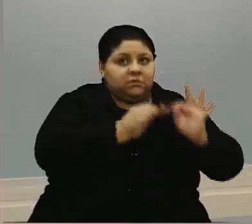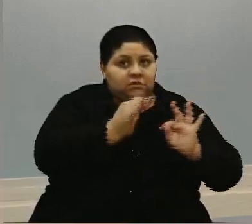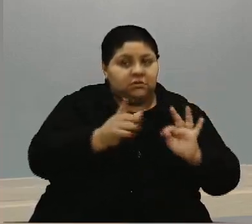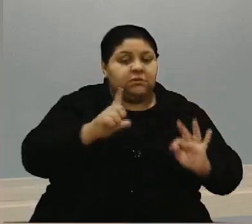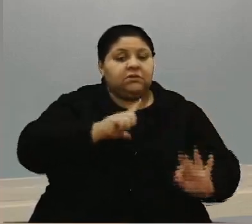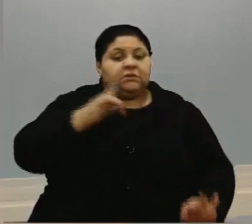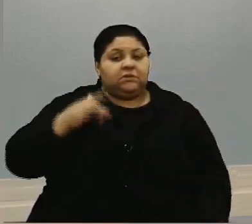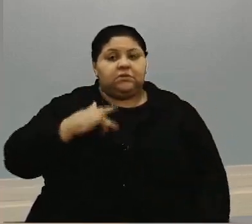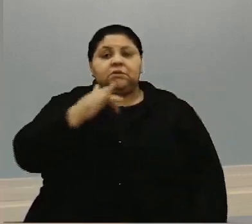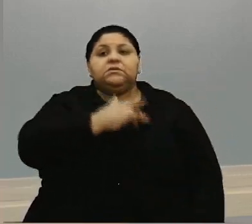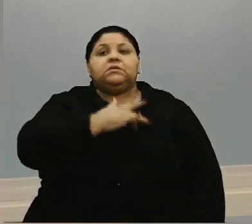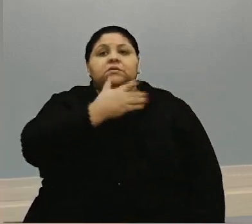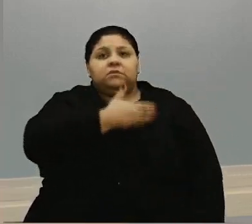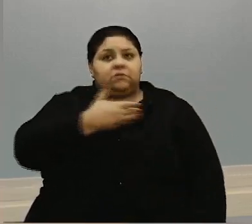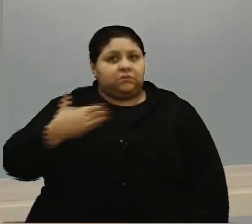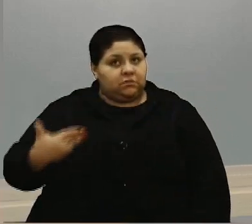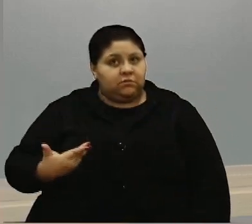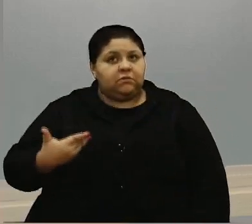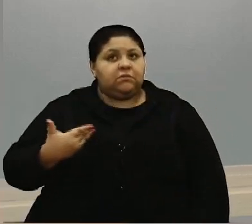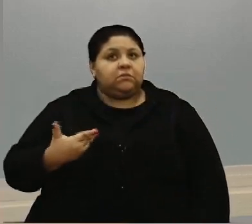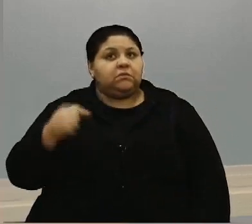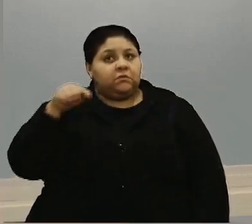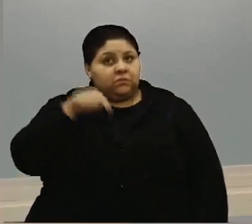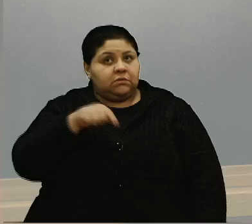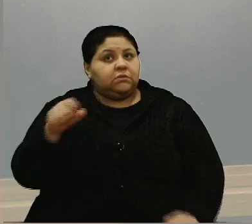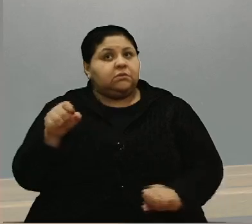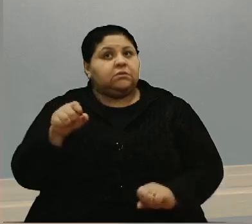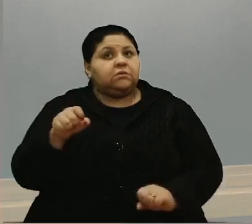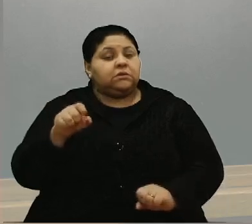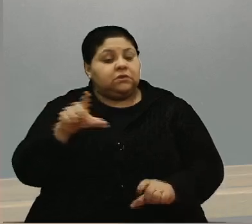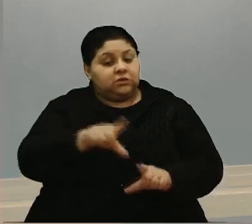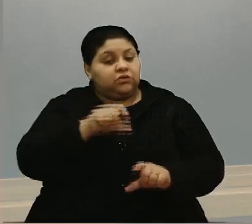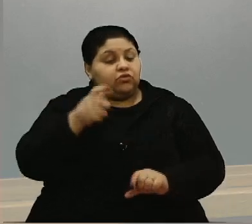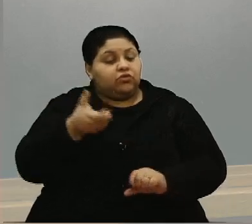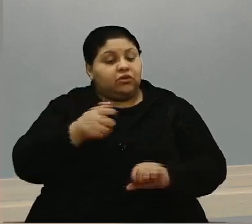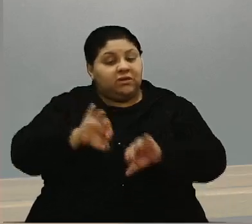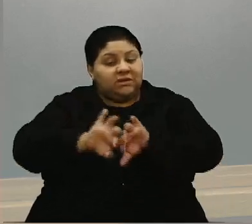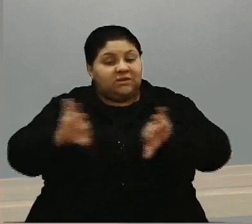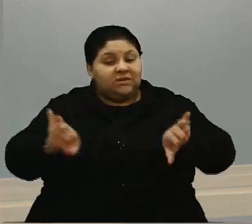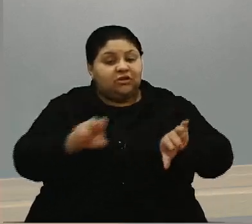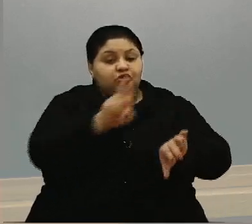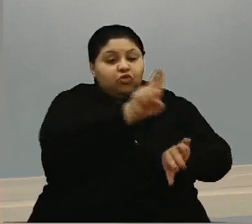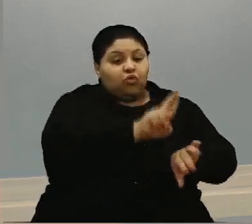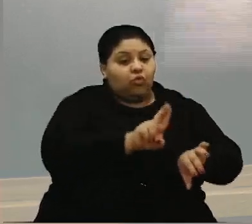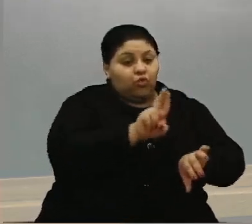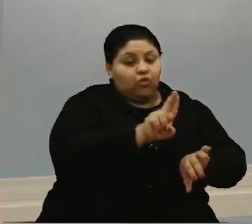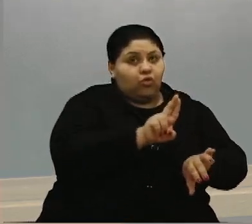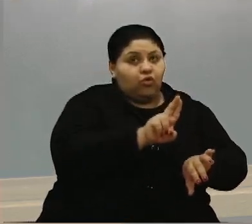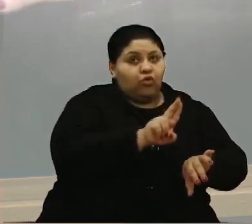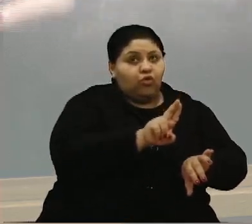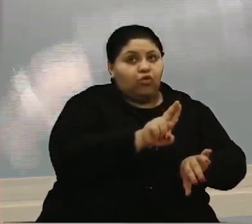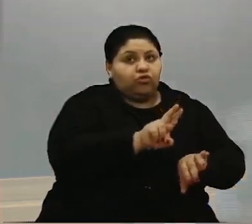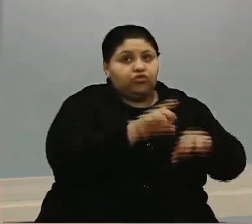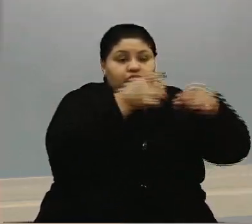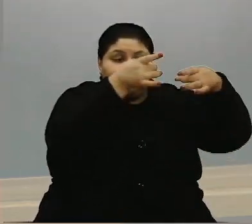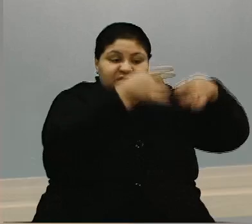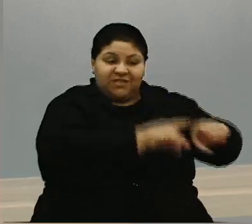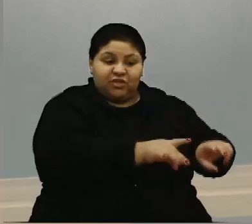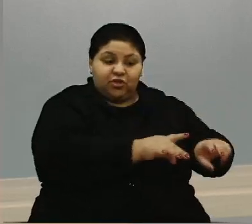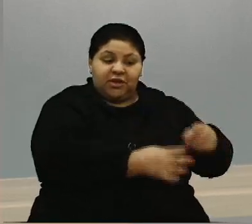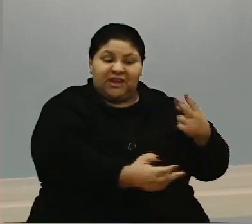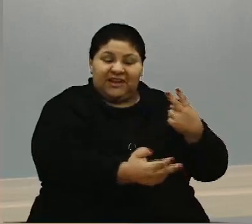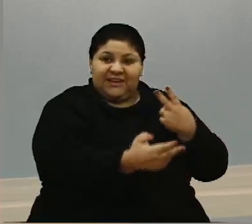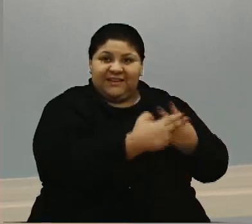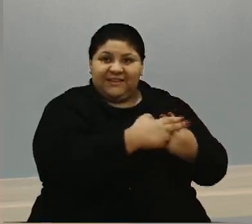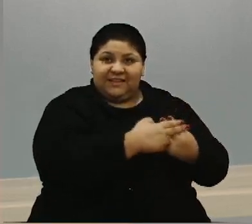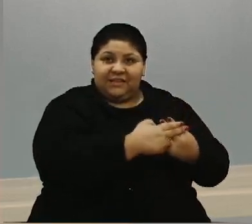saúde pública, e tem, é isso que essa medida busca. Separar aquele que está usando e não ser jogado lá na prisão para